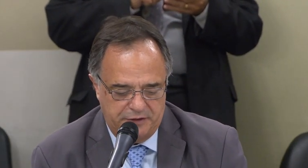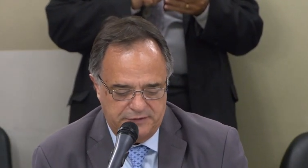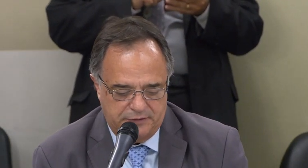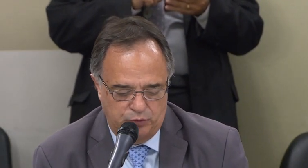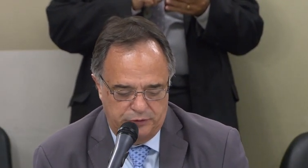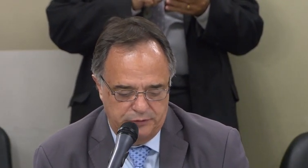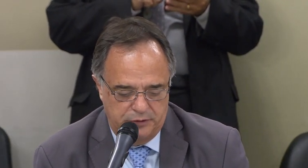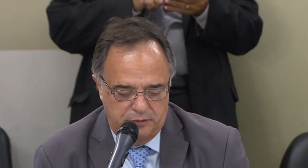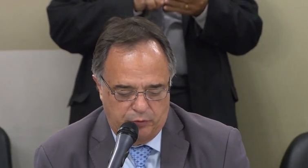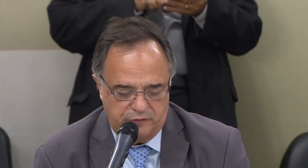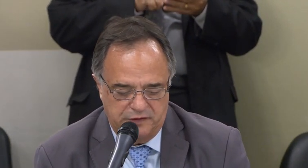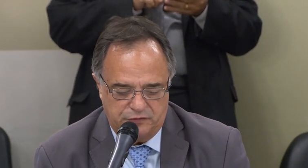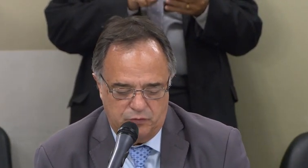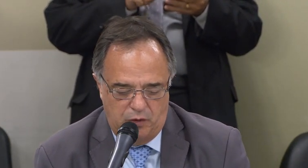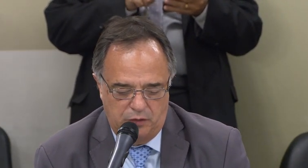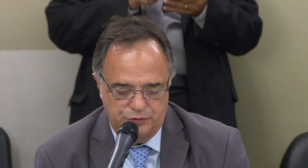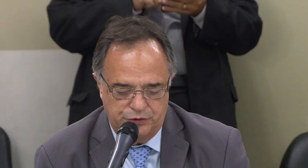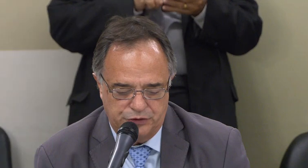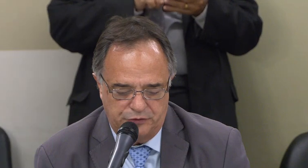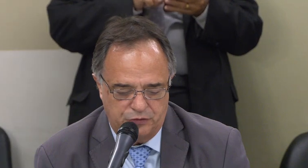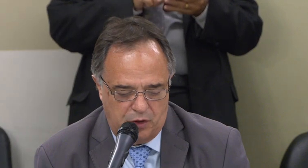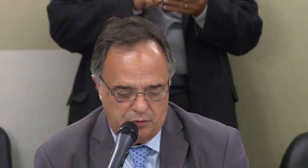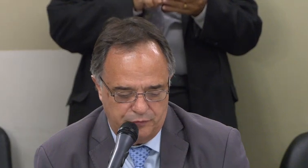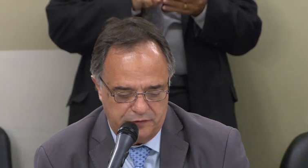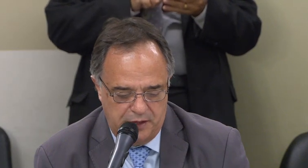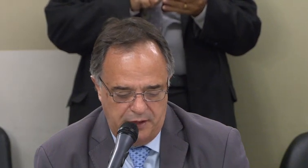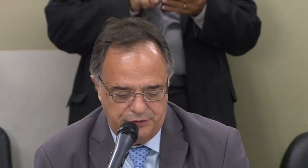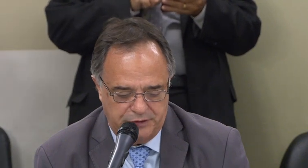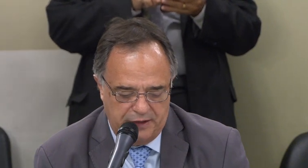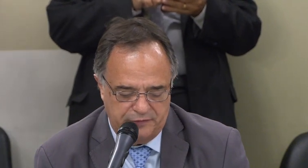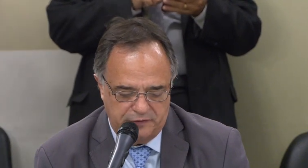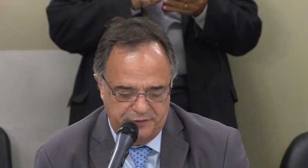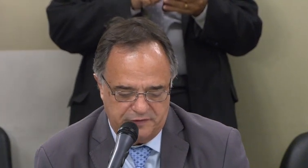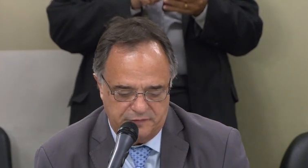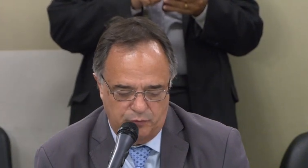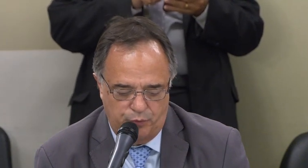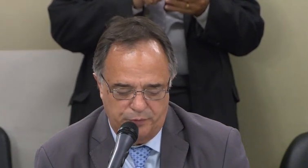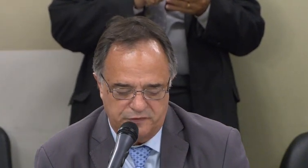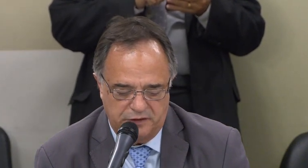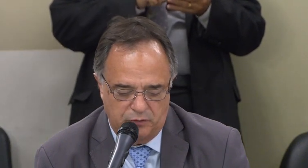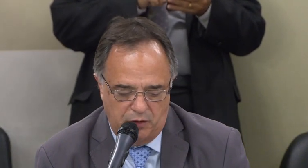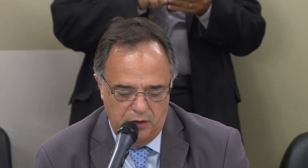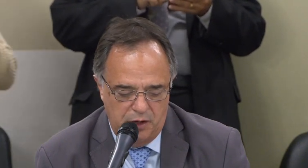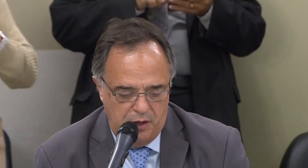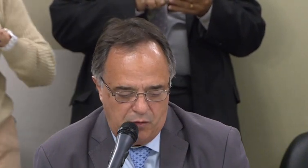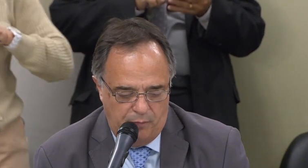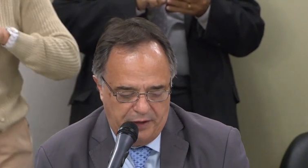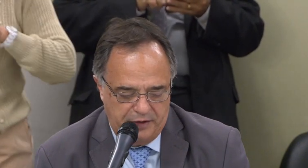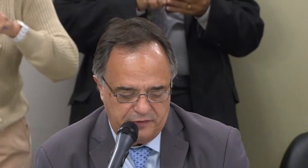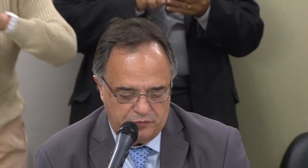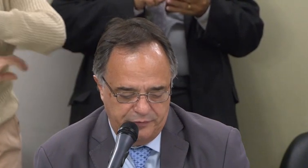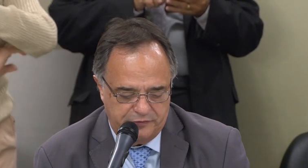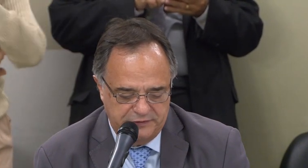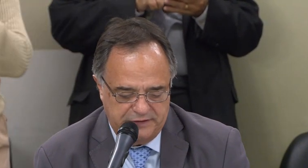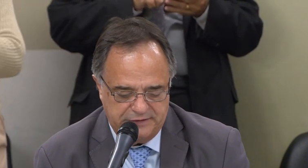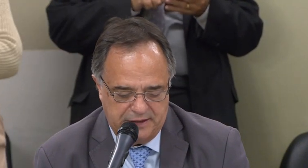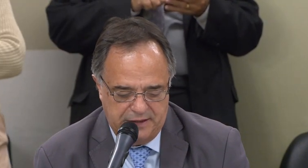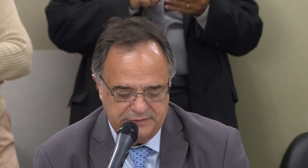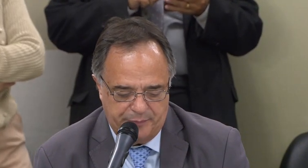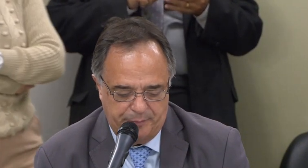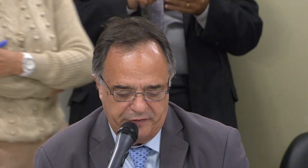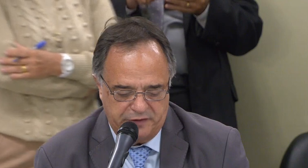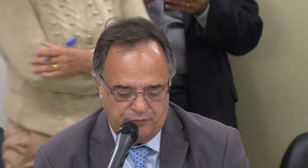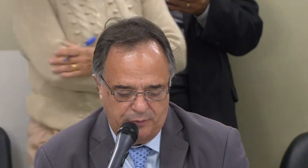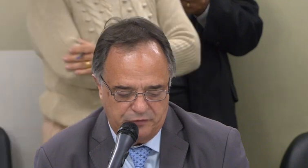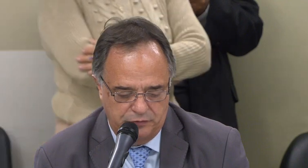20ª legislatura processo do qual dirigentes e órgãos e entidades da administração pública Estadual comparece as comissões dessa